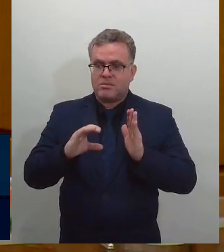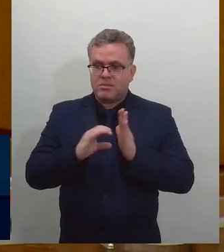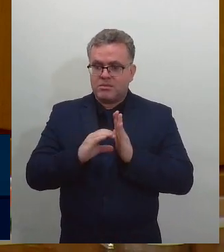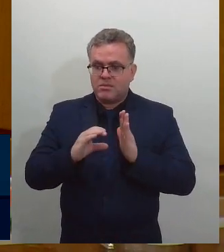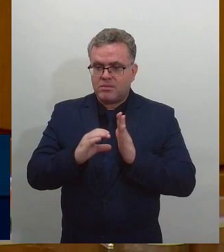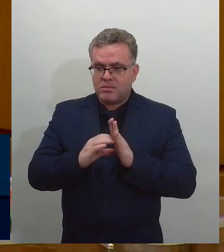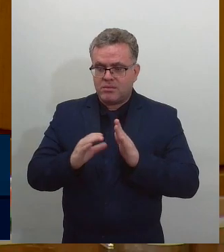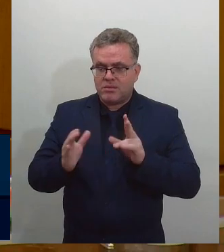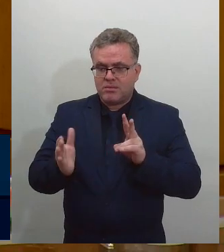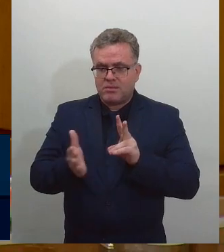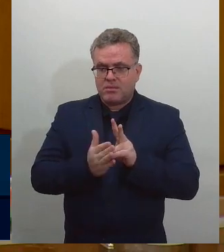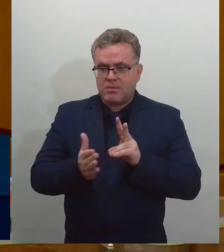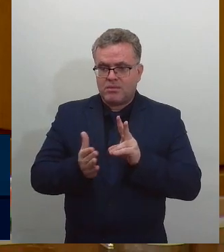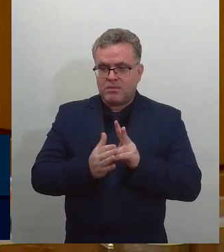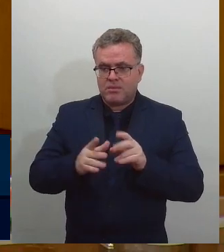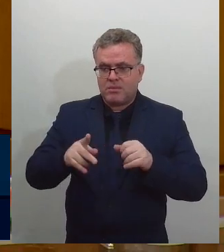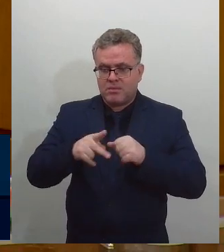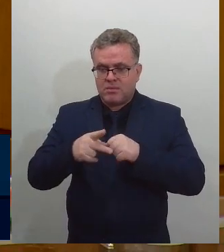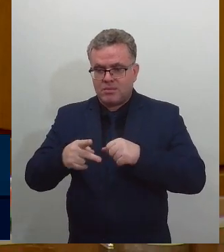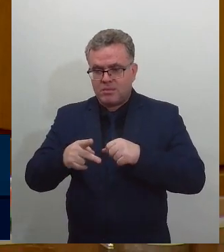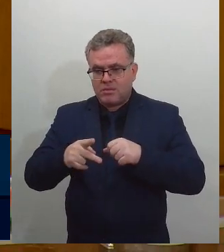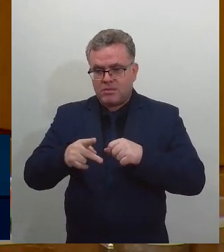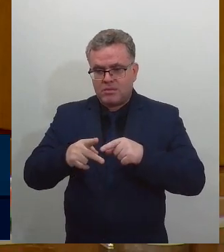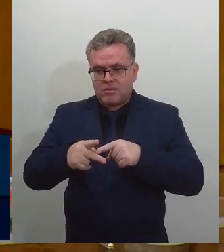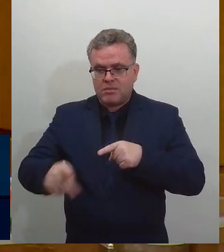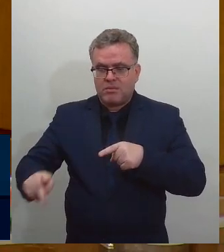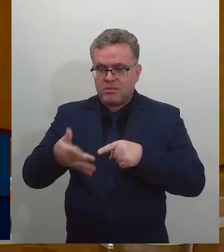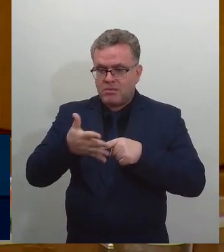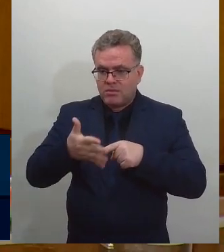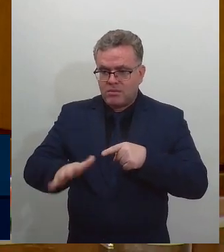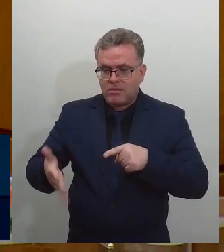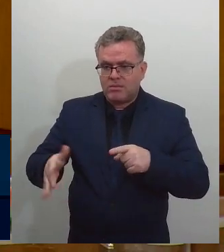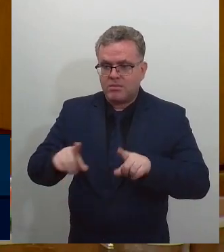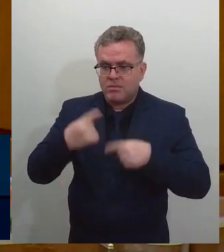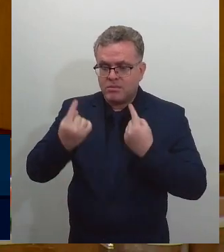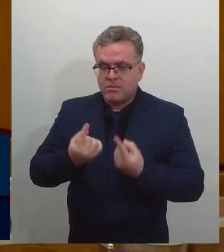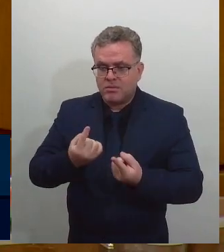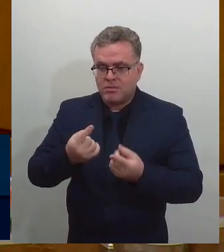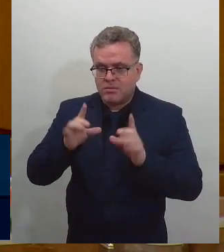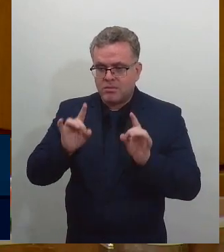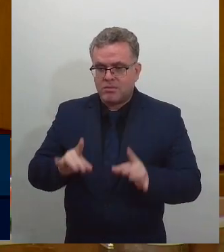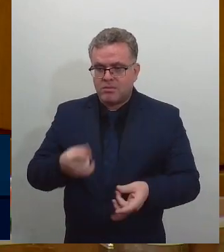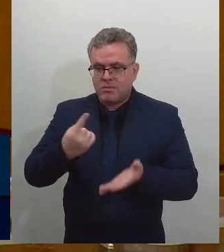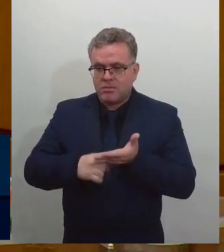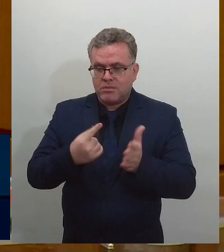Folha, né, na sessão especial que realizamos ontem aqui.